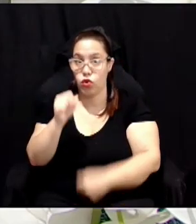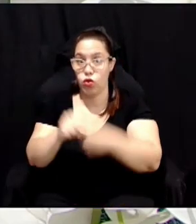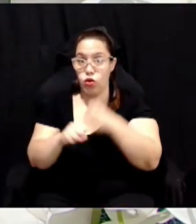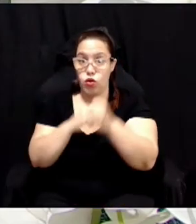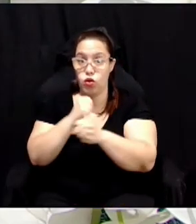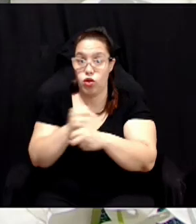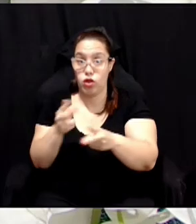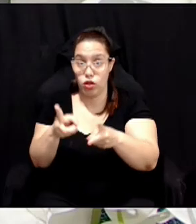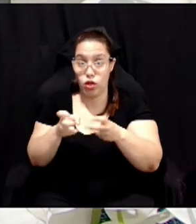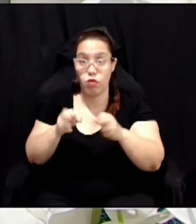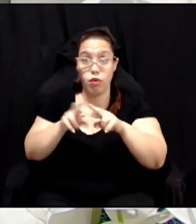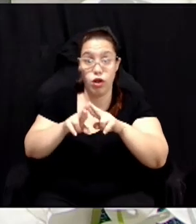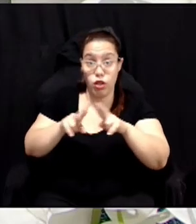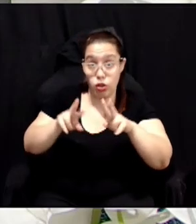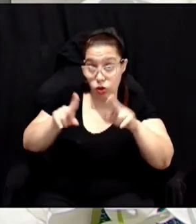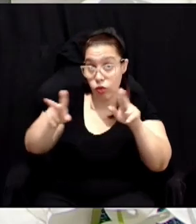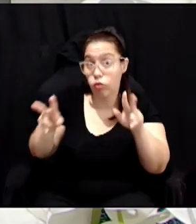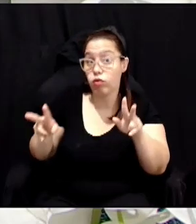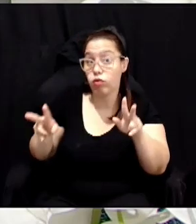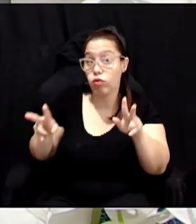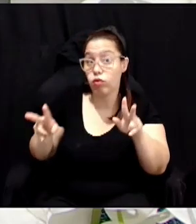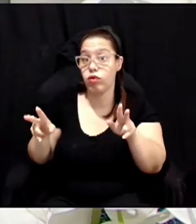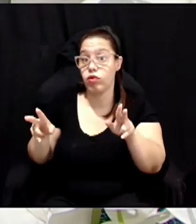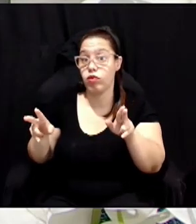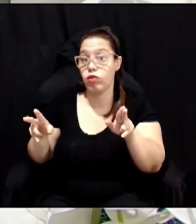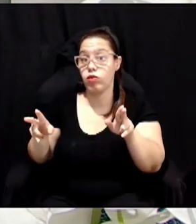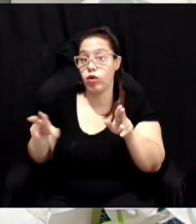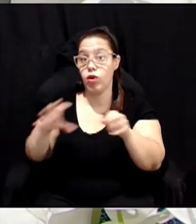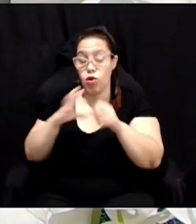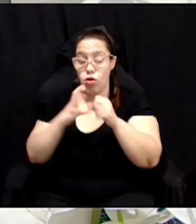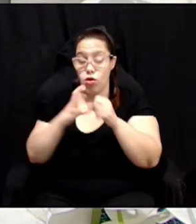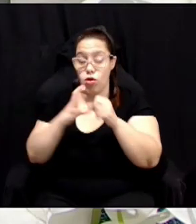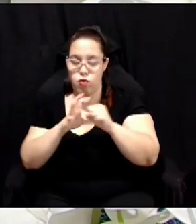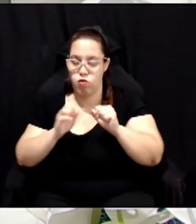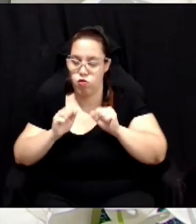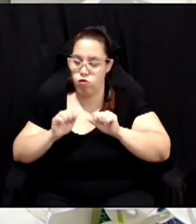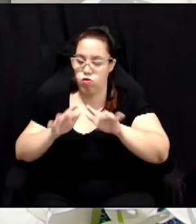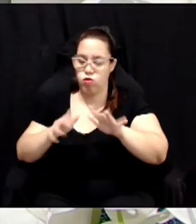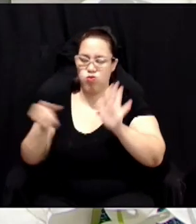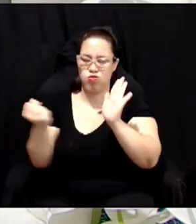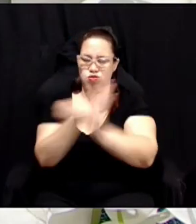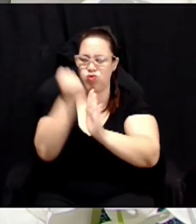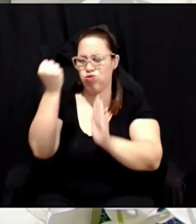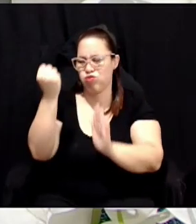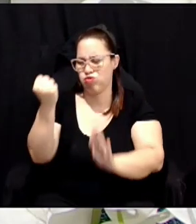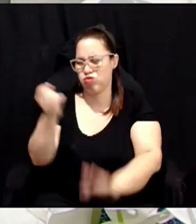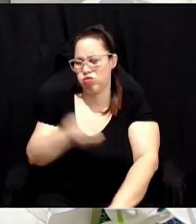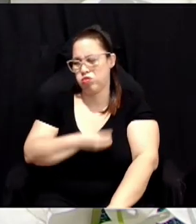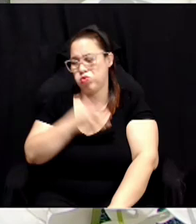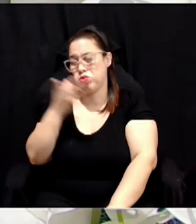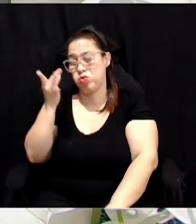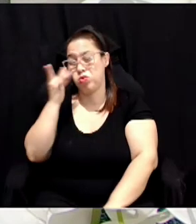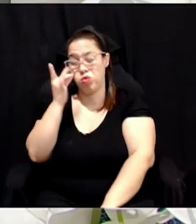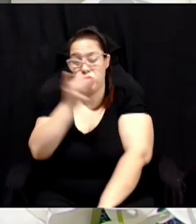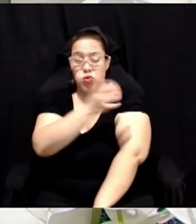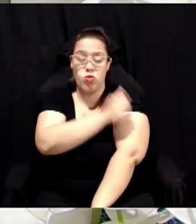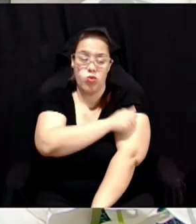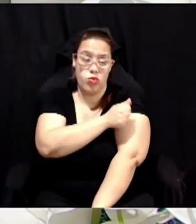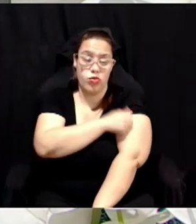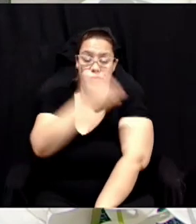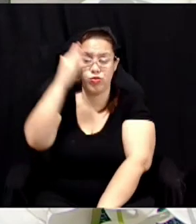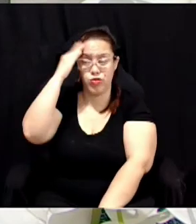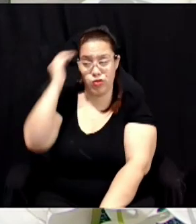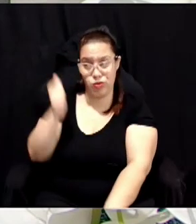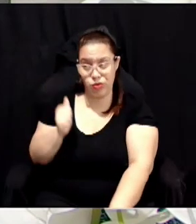diferenças. Inclusive, fomos atravessados por uma pandemia, essas marcas da pandemia estão presentes na produção dos alunos, sabemos que a capacidade